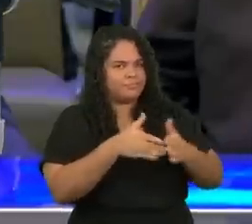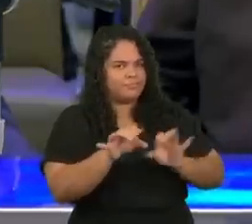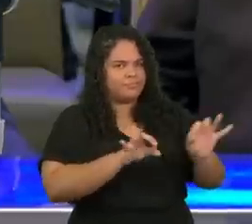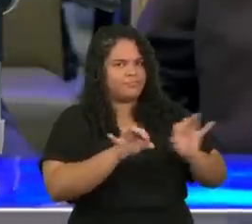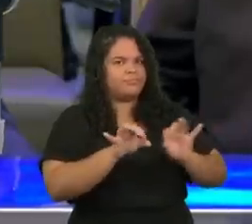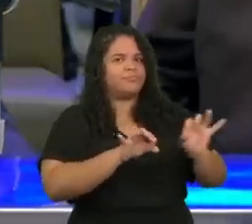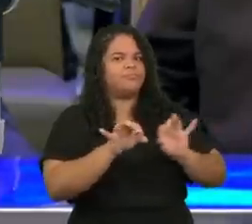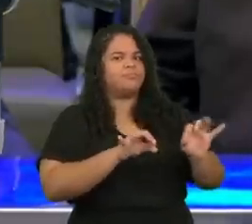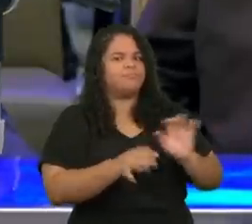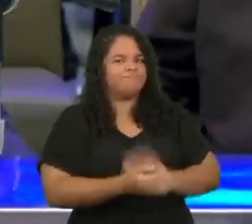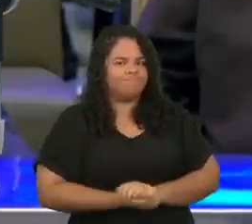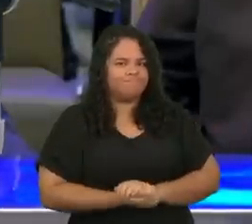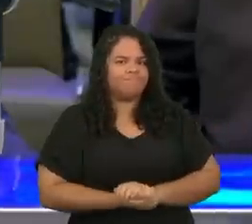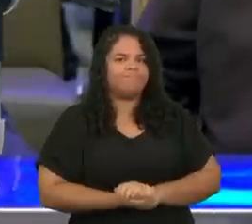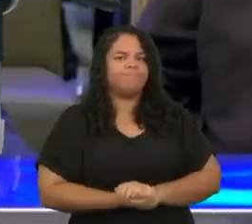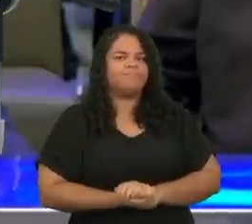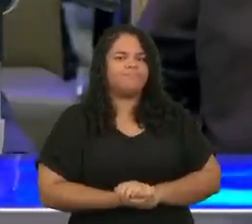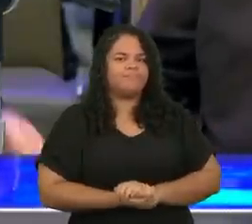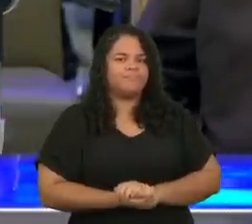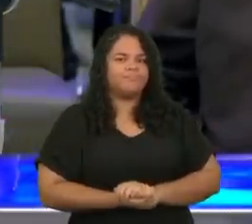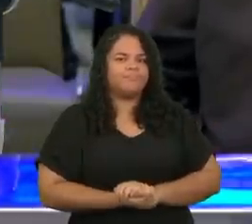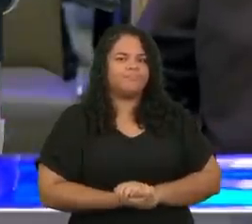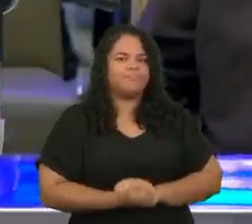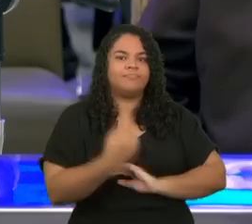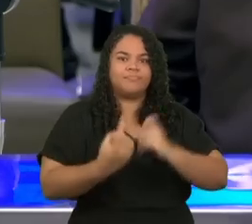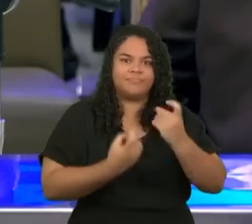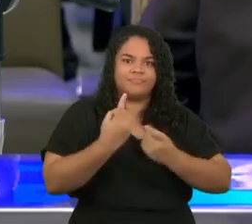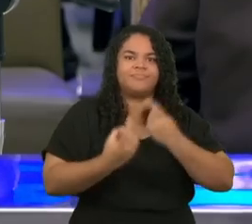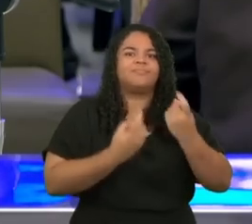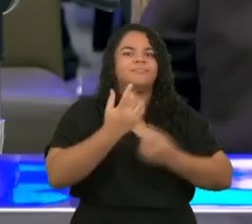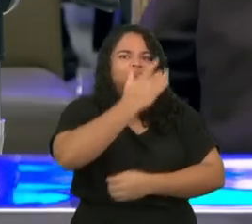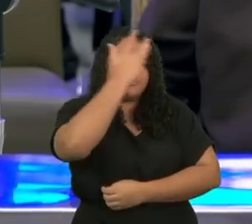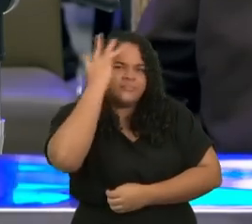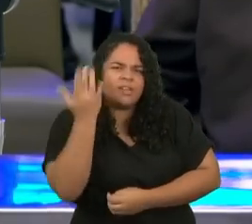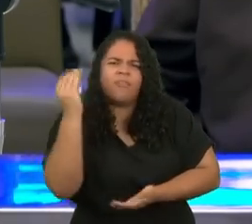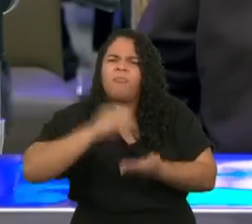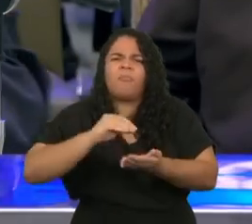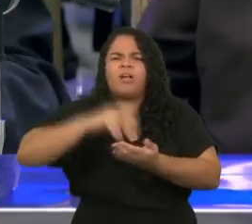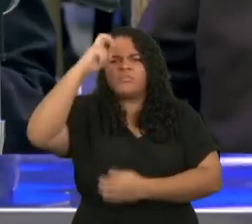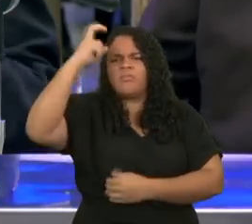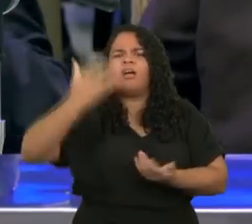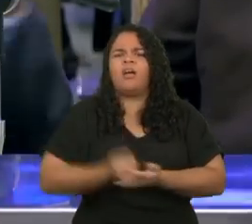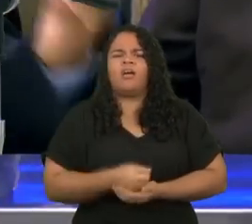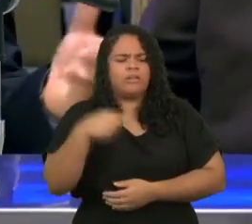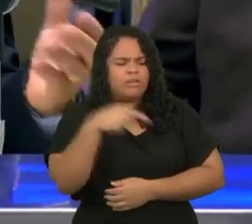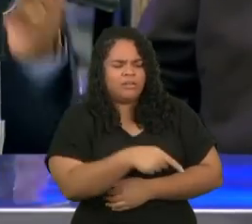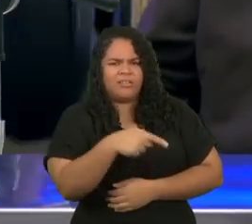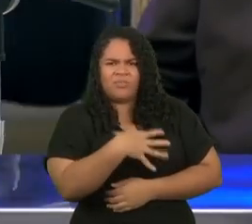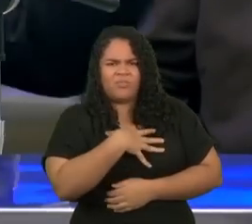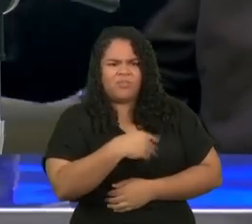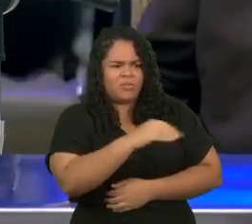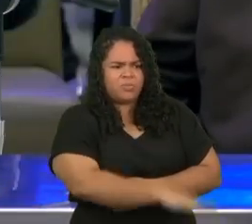estultícia que quer dizer sem discernimento sem bom senso o filho cresce sem discernimento